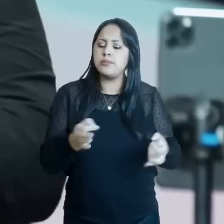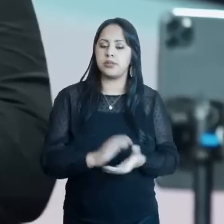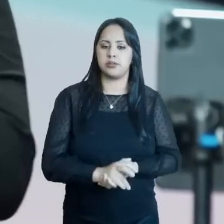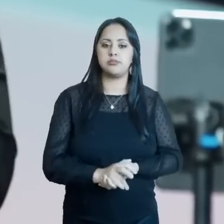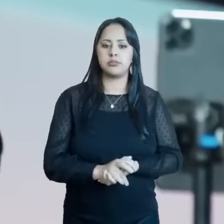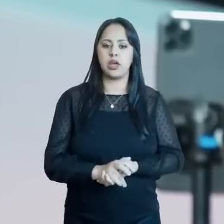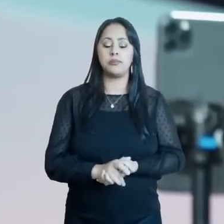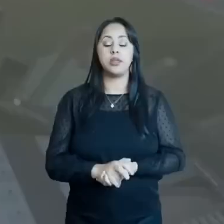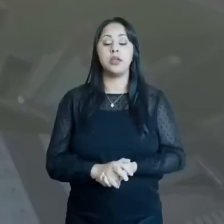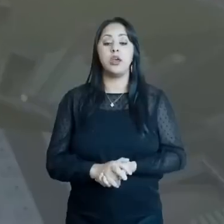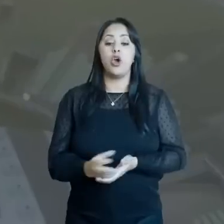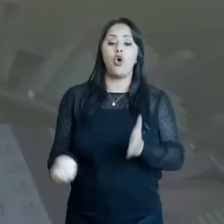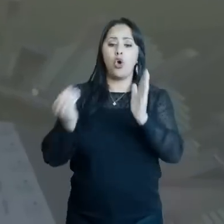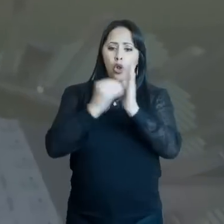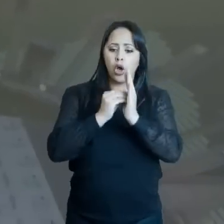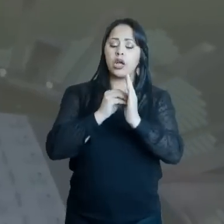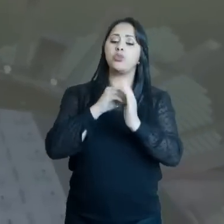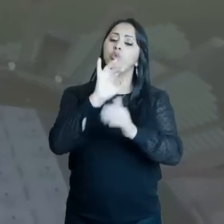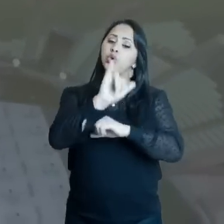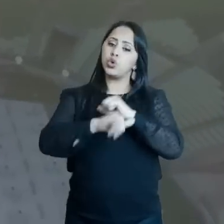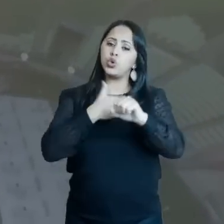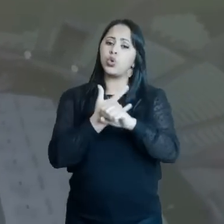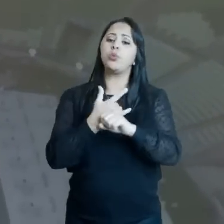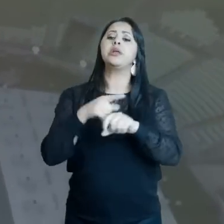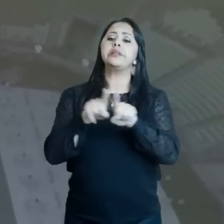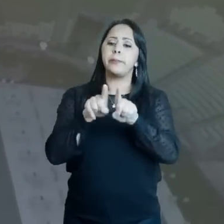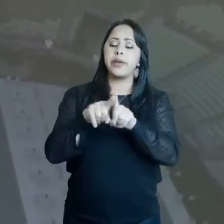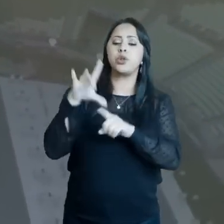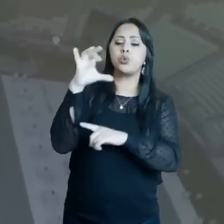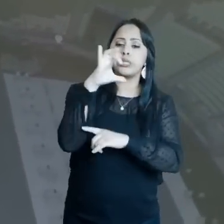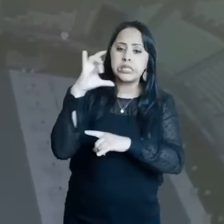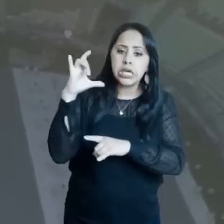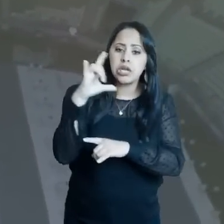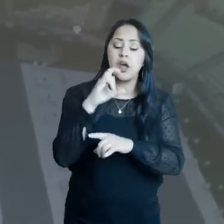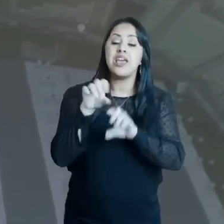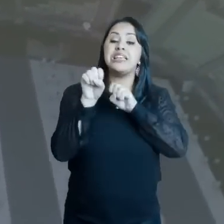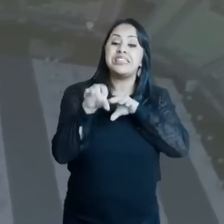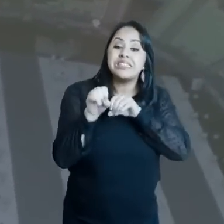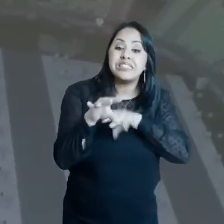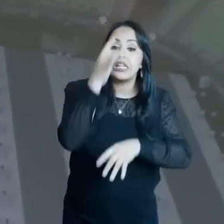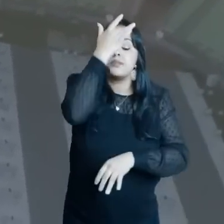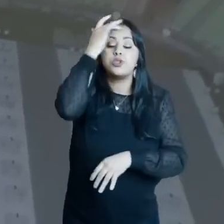em pé, grava, entrega o conteúdo para o Instagram.